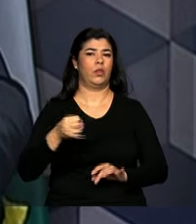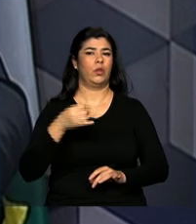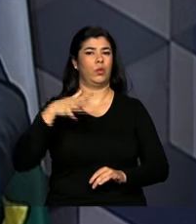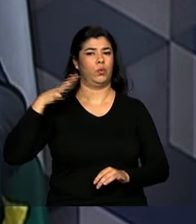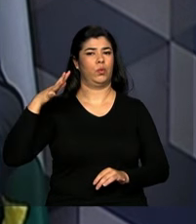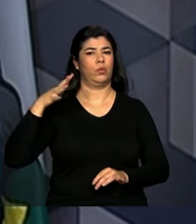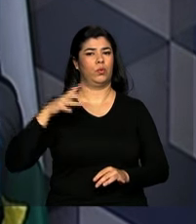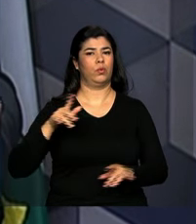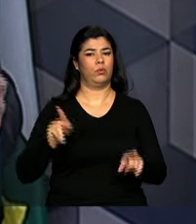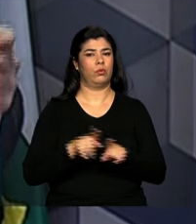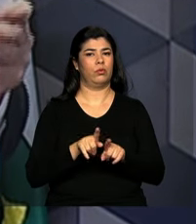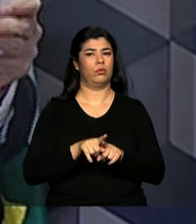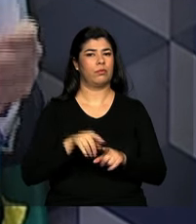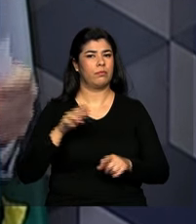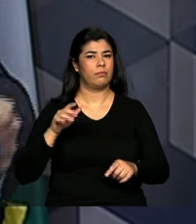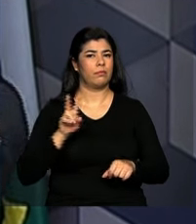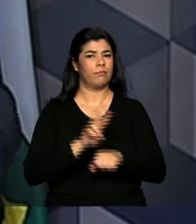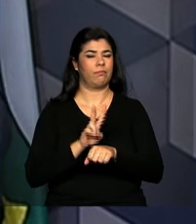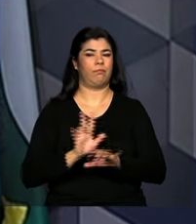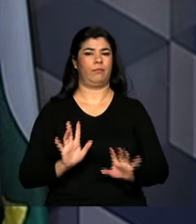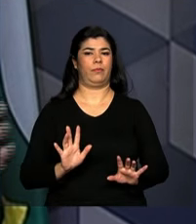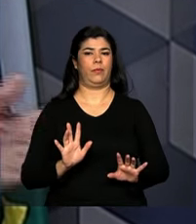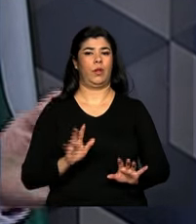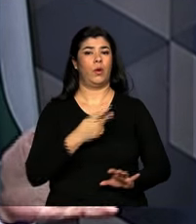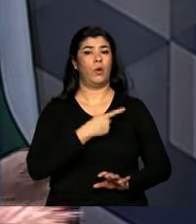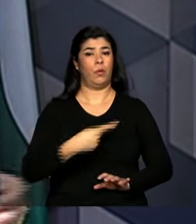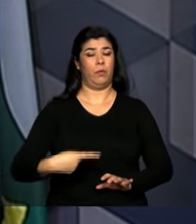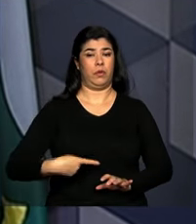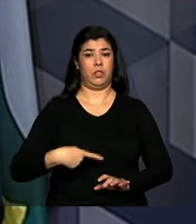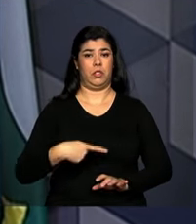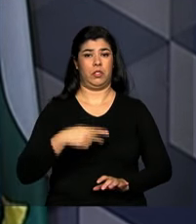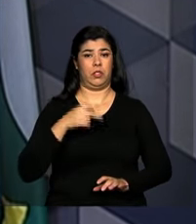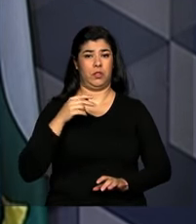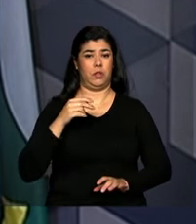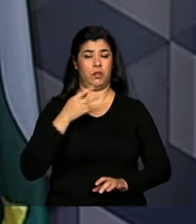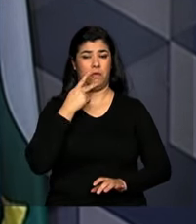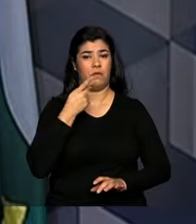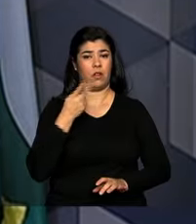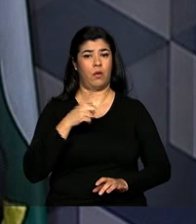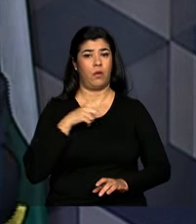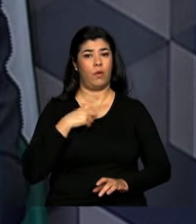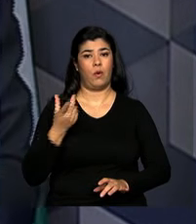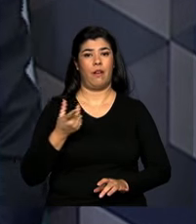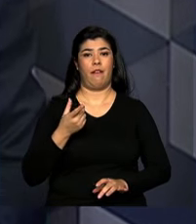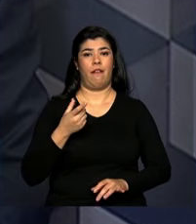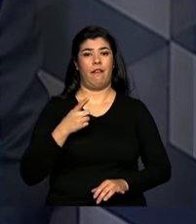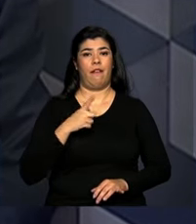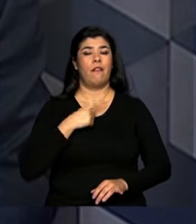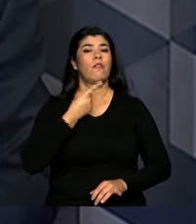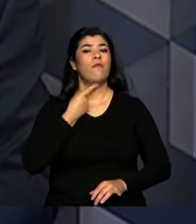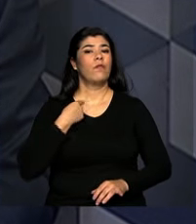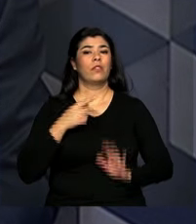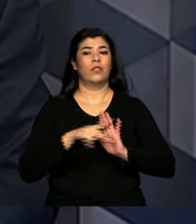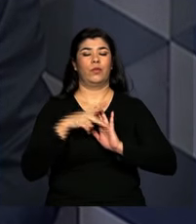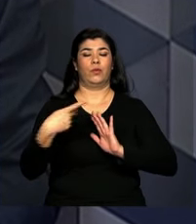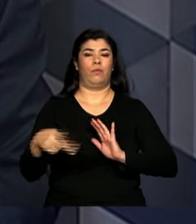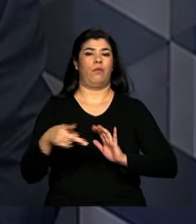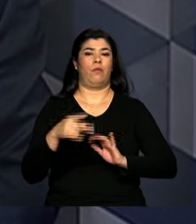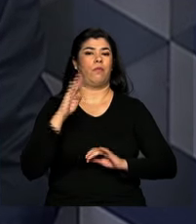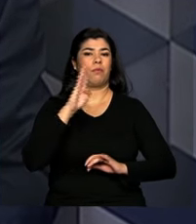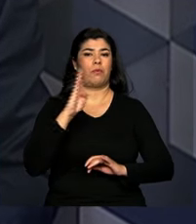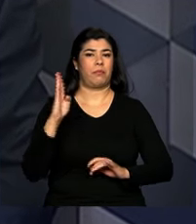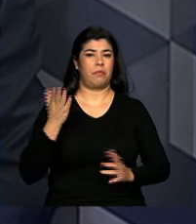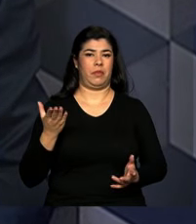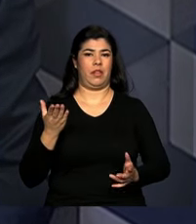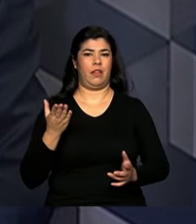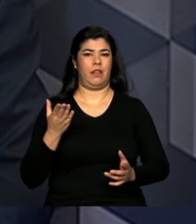como disse o nosso presidente, uma vocação que o banco tem. E essa vocação faz com que o banco seja admirado em todo